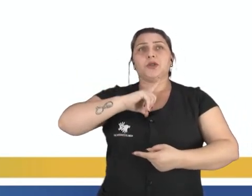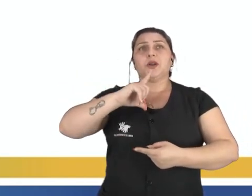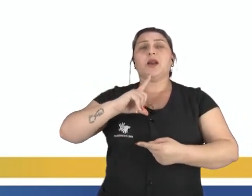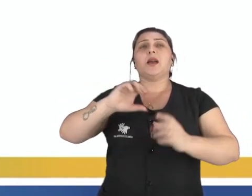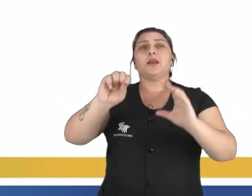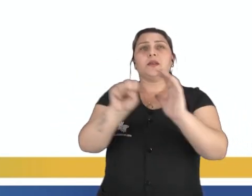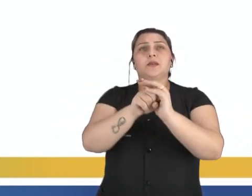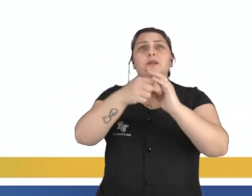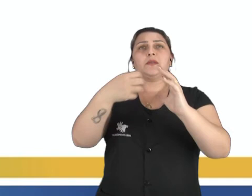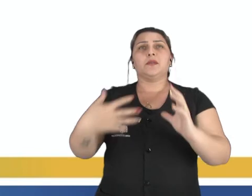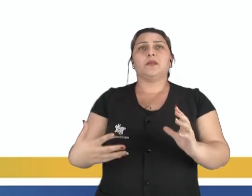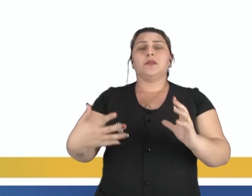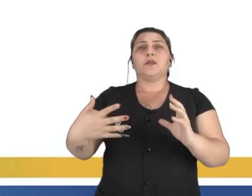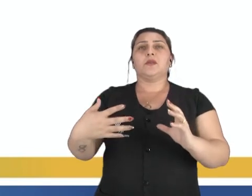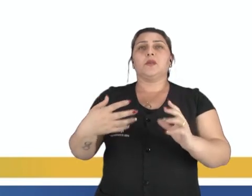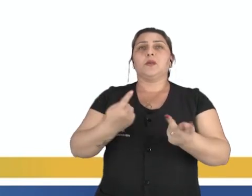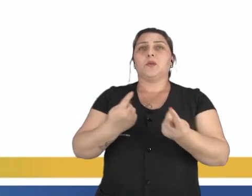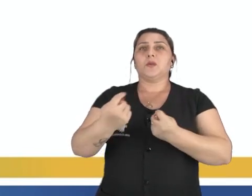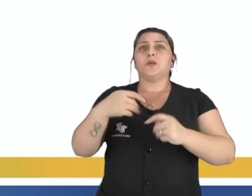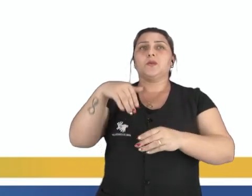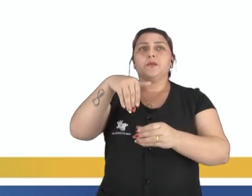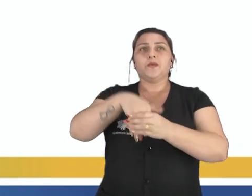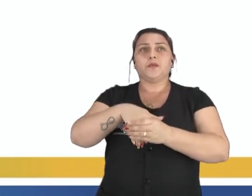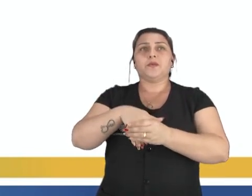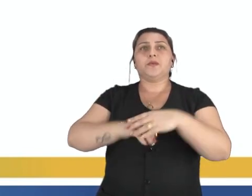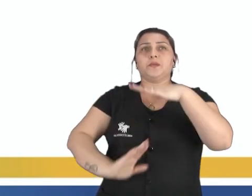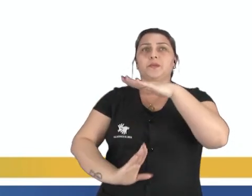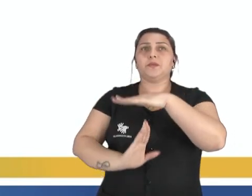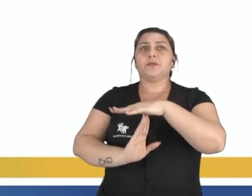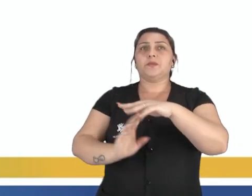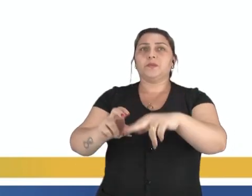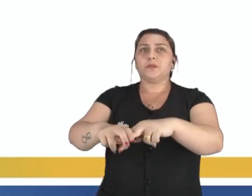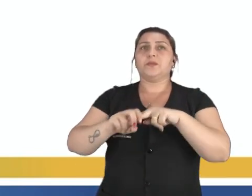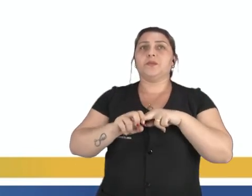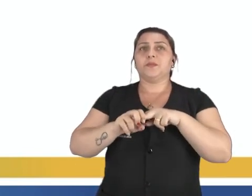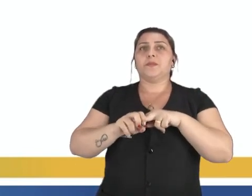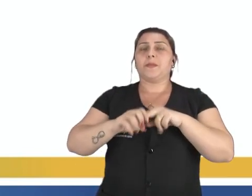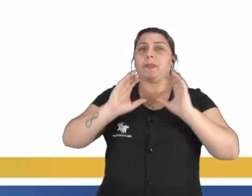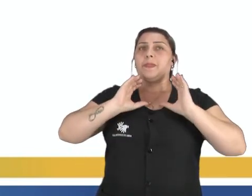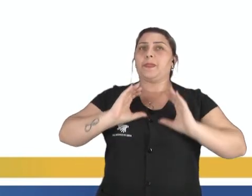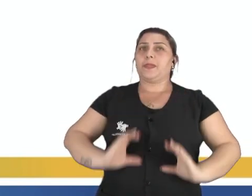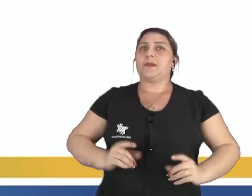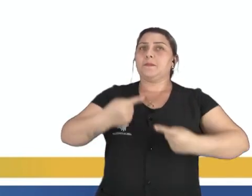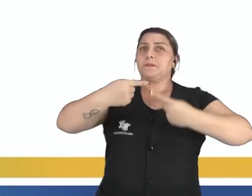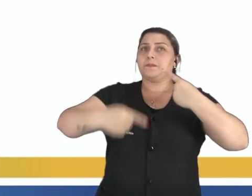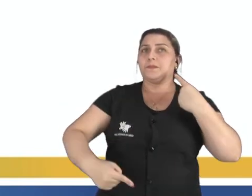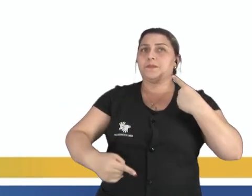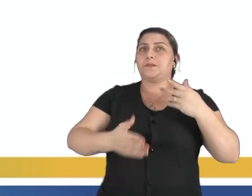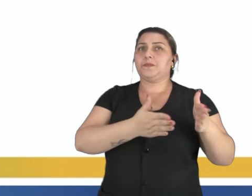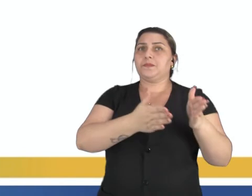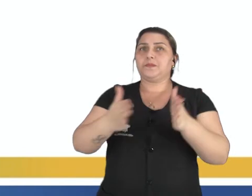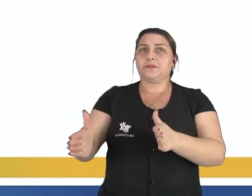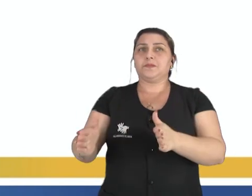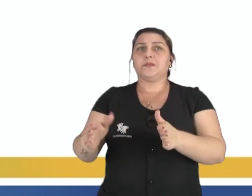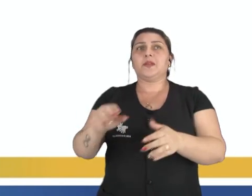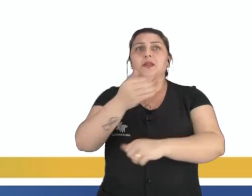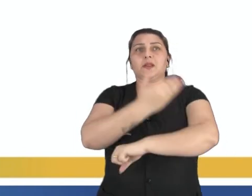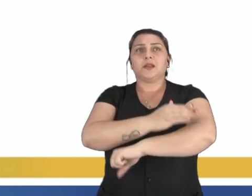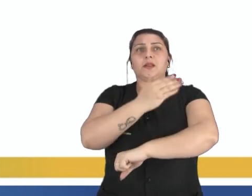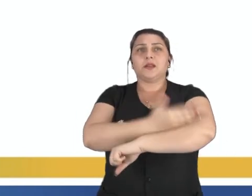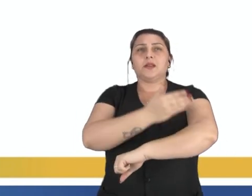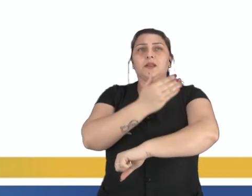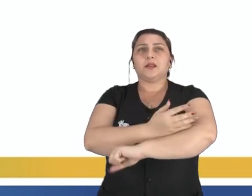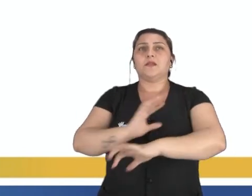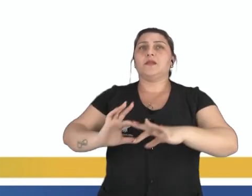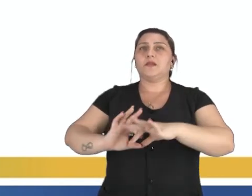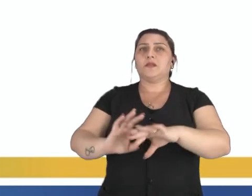suas principais características o controle do voto, o que limitava, portanto, o exercício da cidadania. Nesse período,